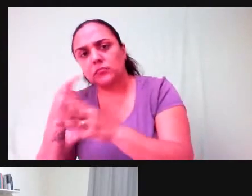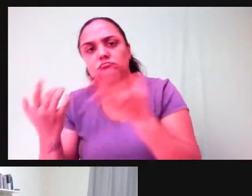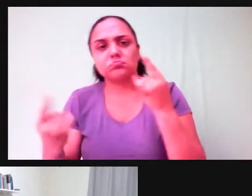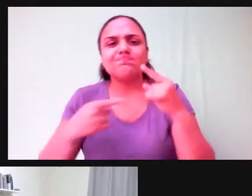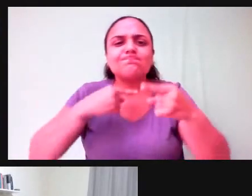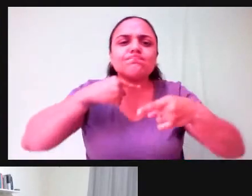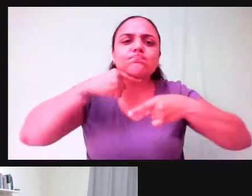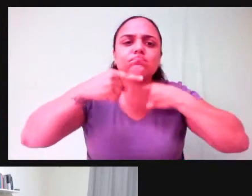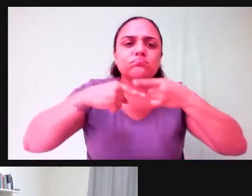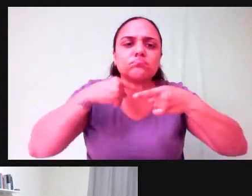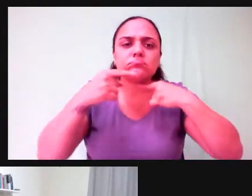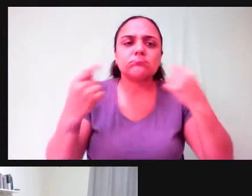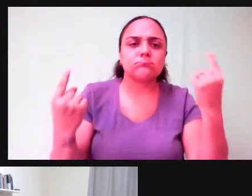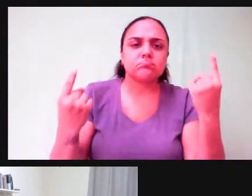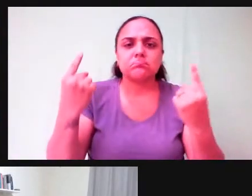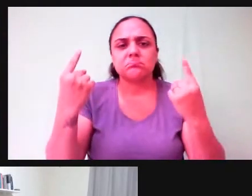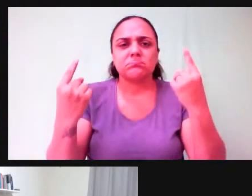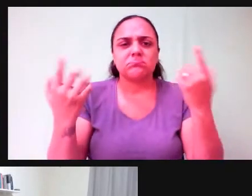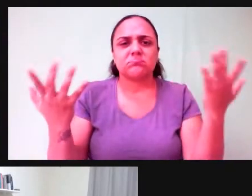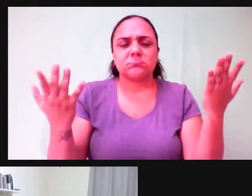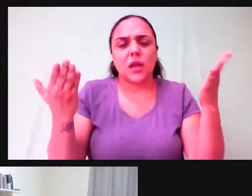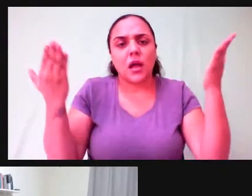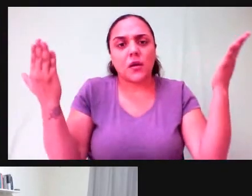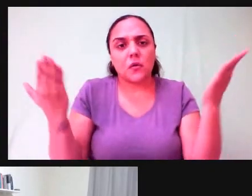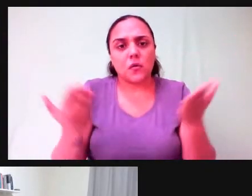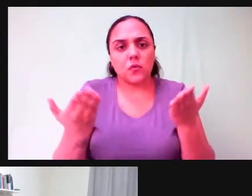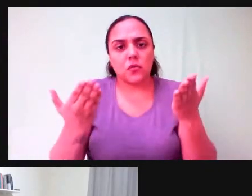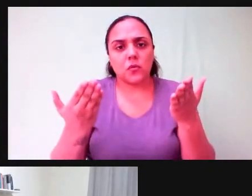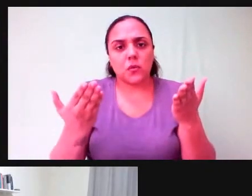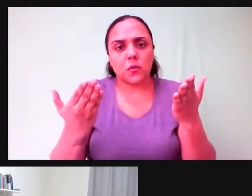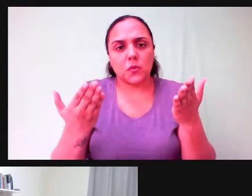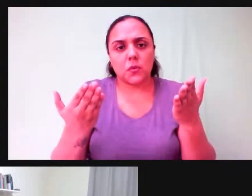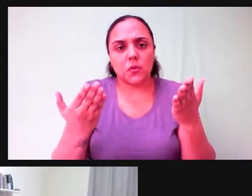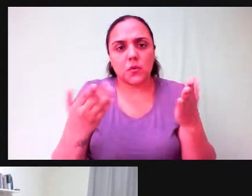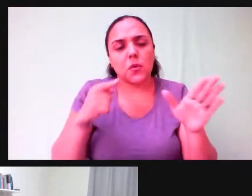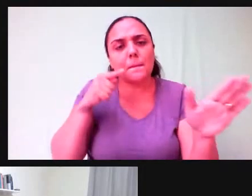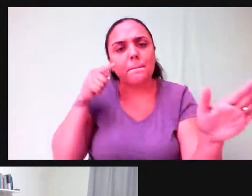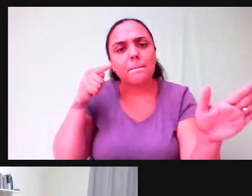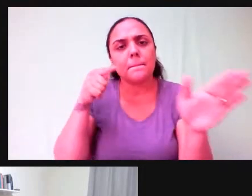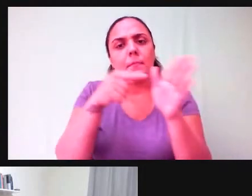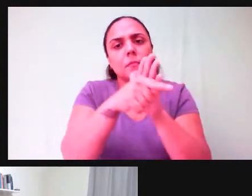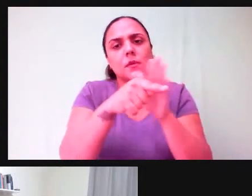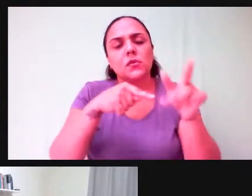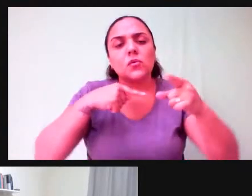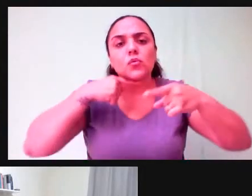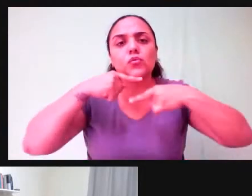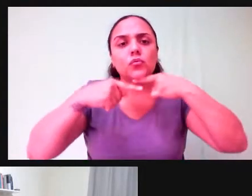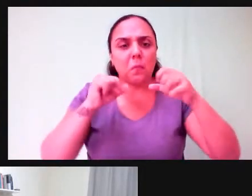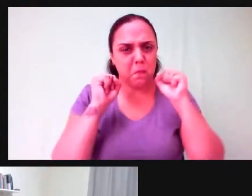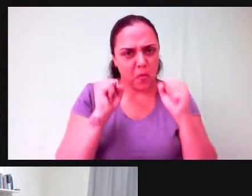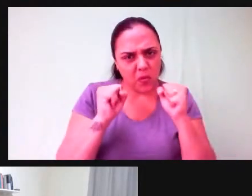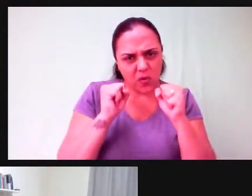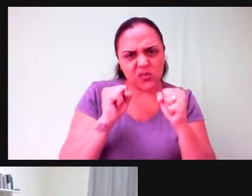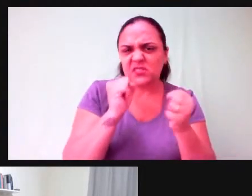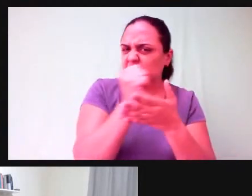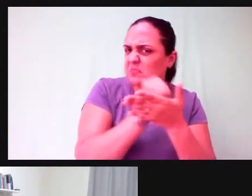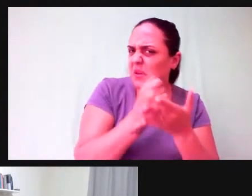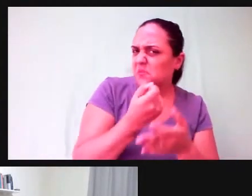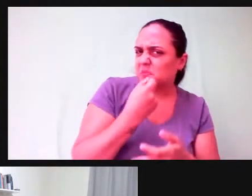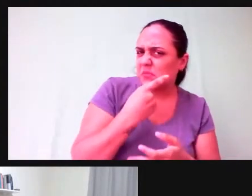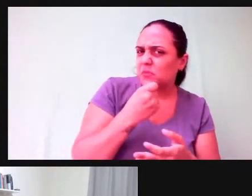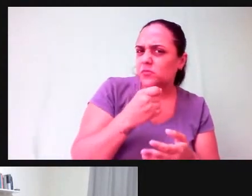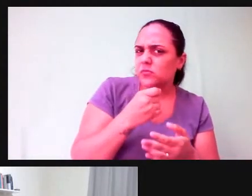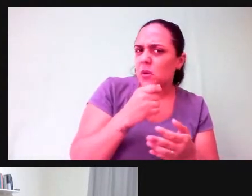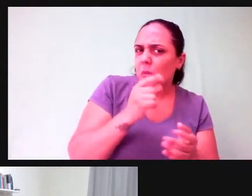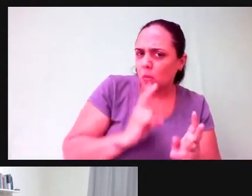toda uma questão por trás de que que o uso